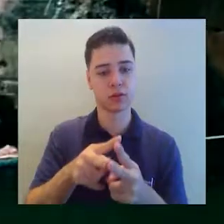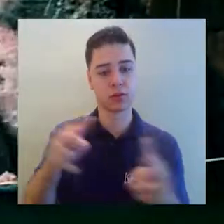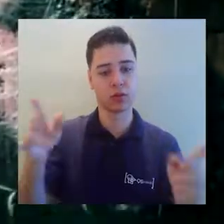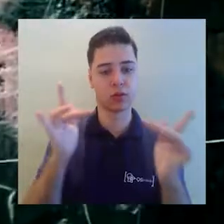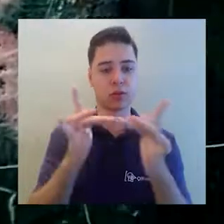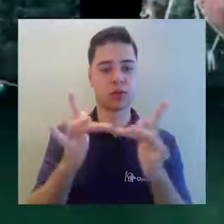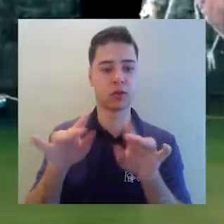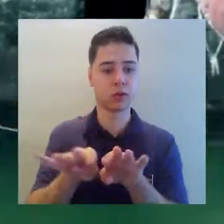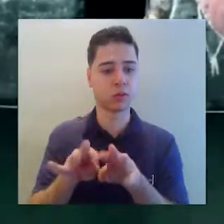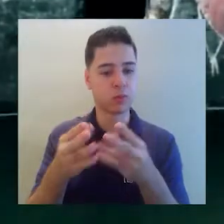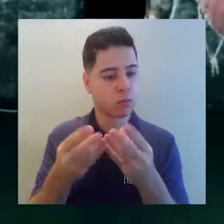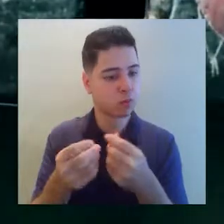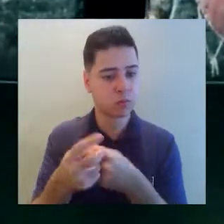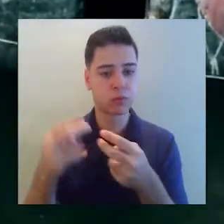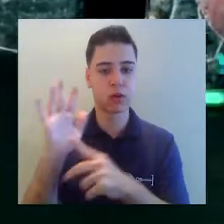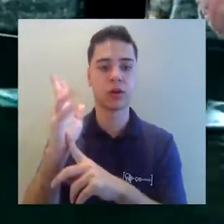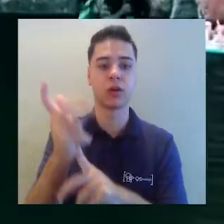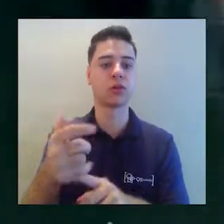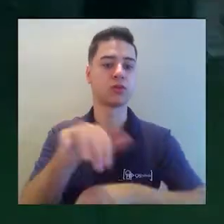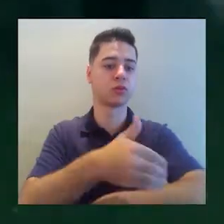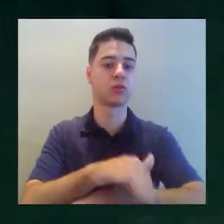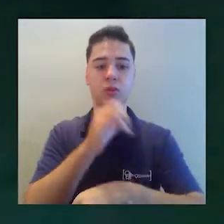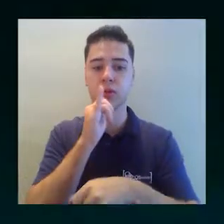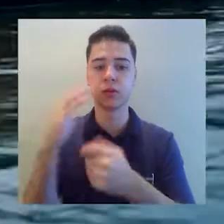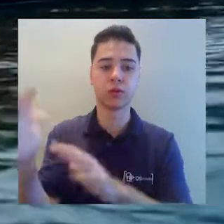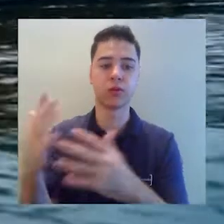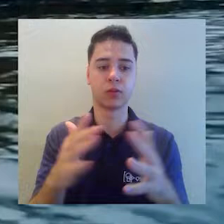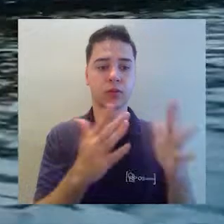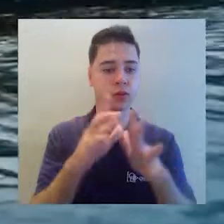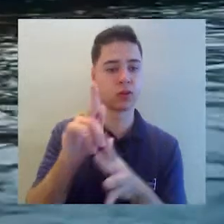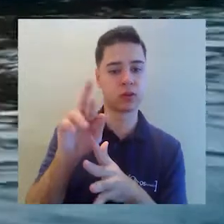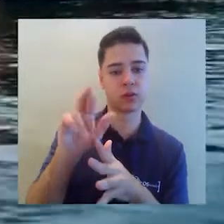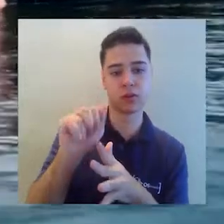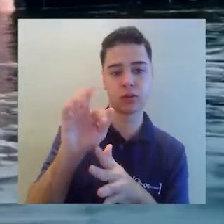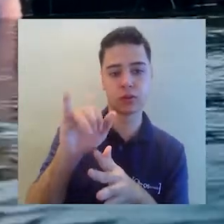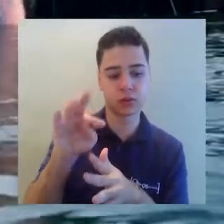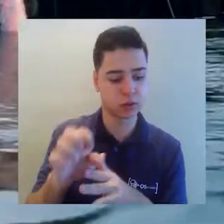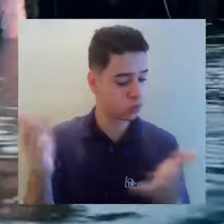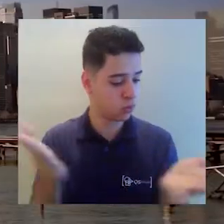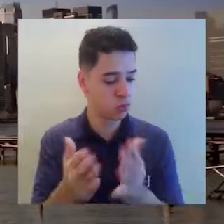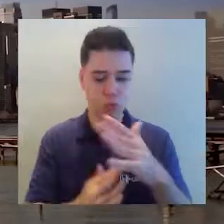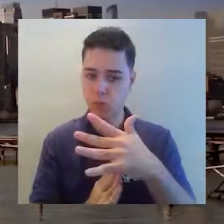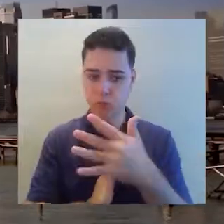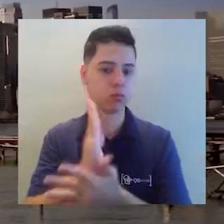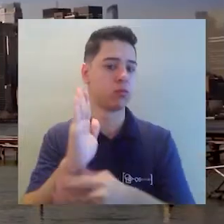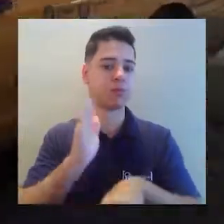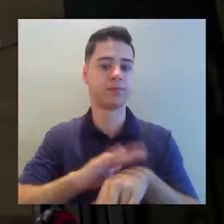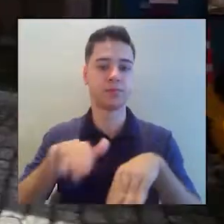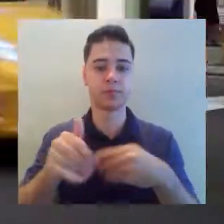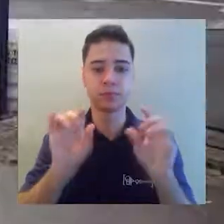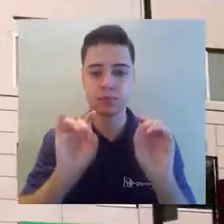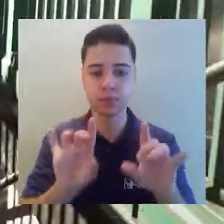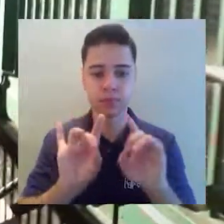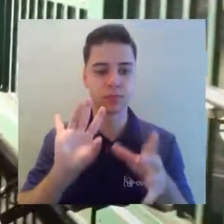muito mais. A arte de rua deve muito da sua fama e reconhecimento ao grafite, mas hoje em dia ela é muito mais do que isso.